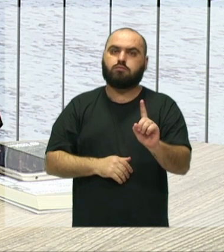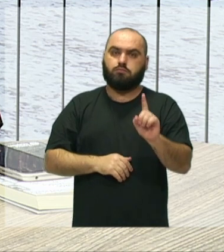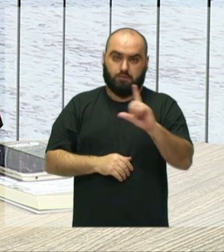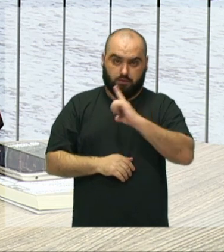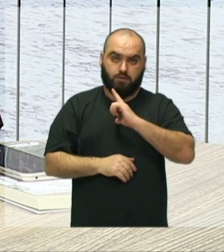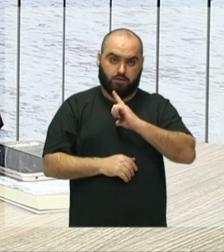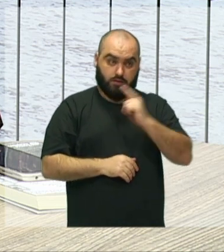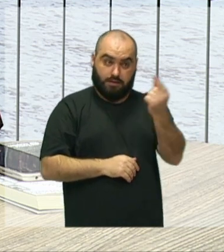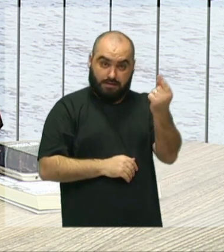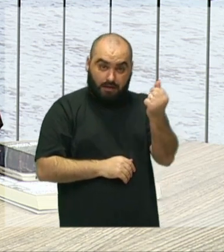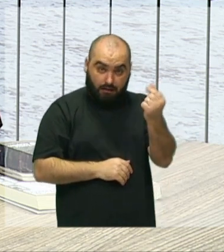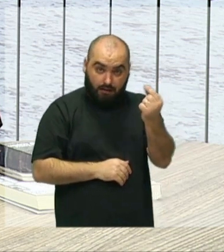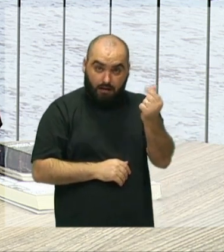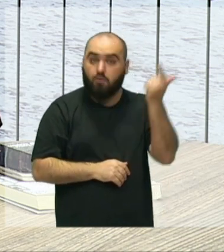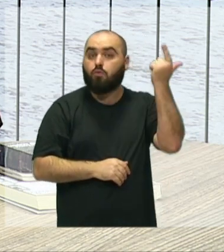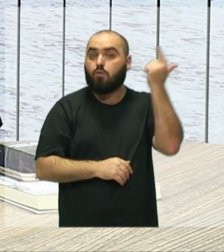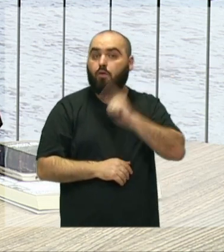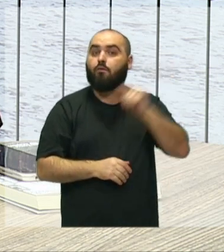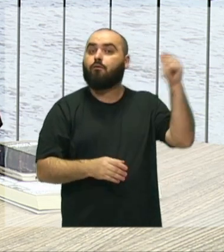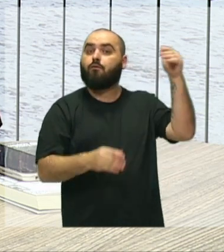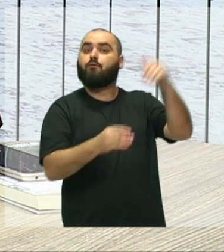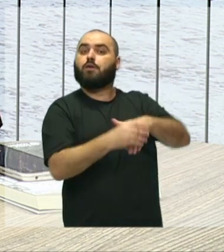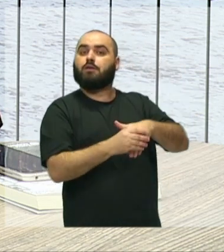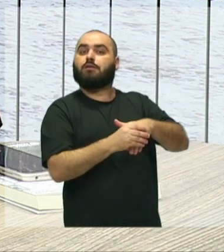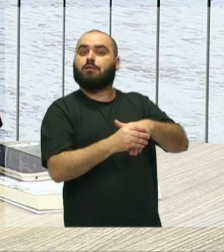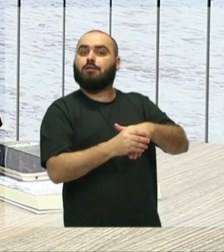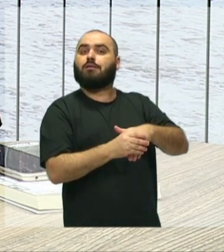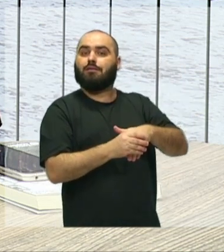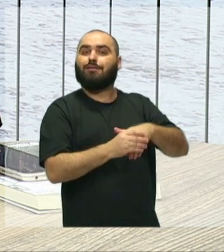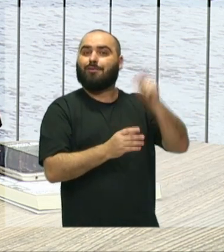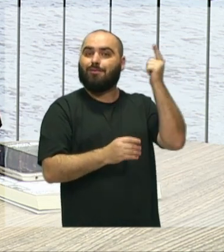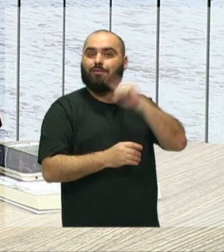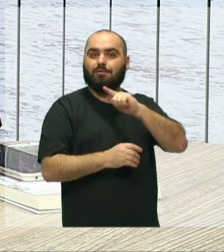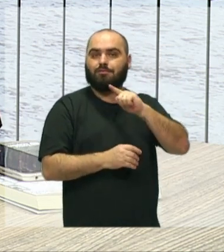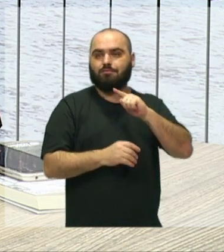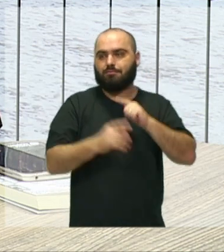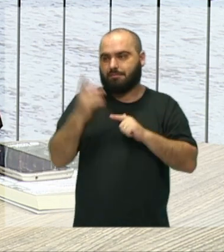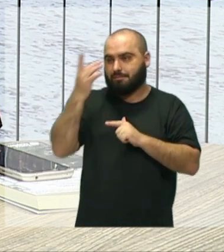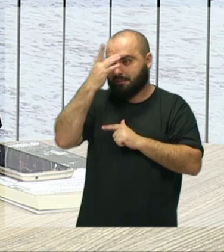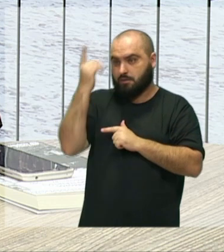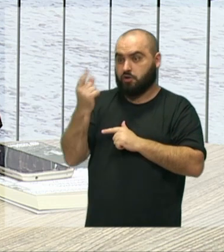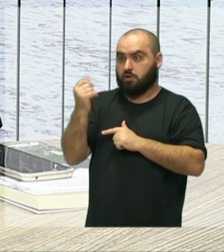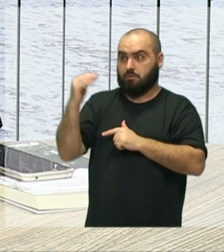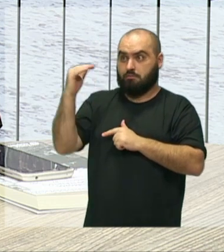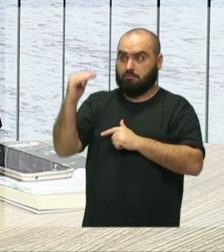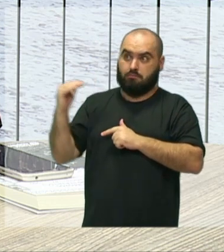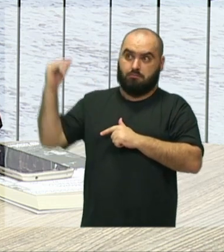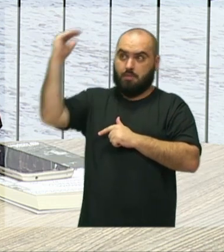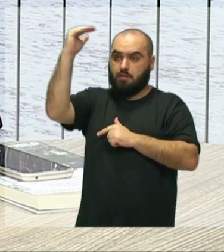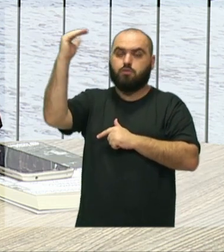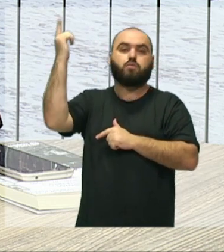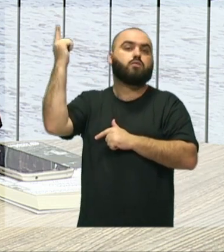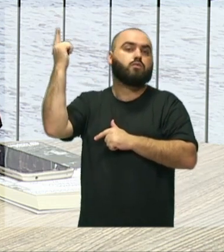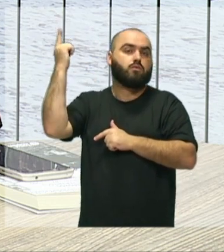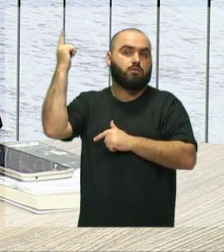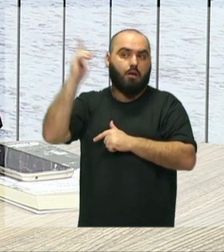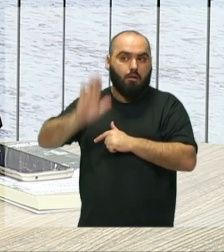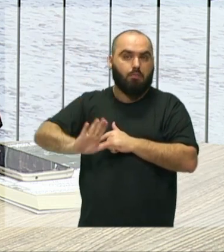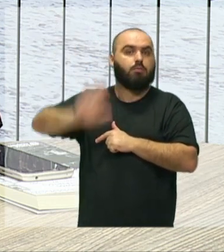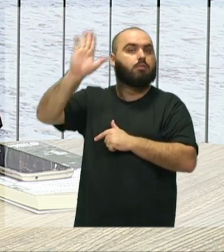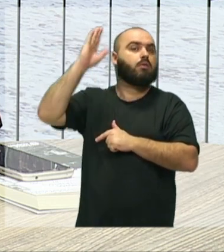certa renda podia votar para vereador e ser votado. Quem tinha uma renda maior podia se